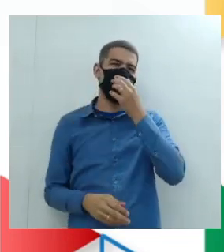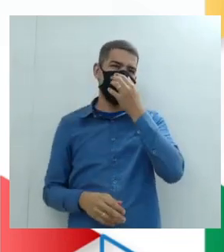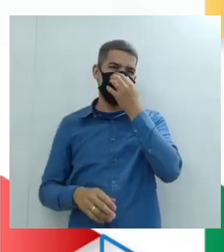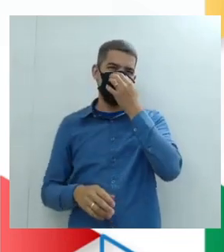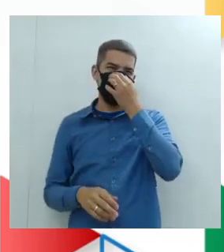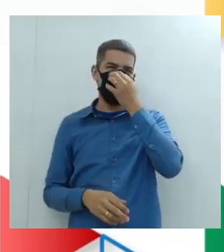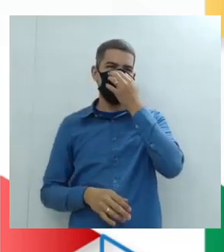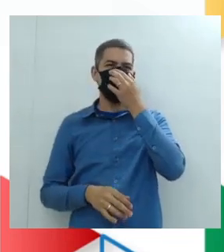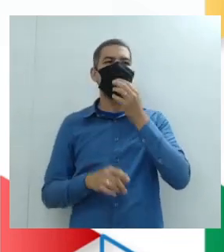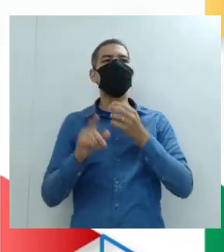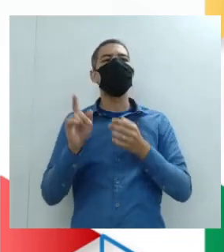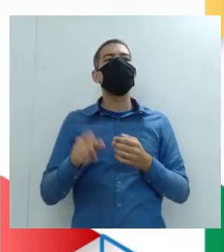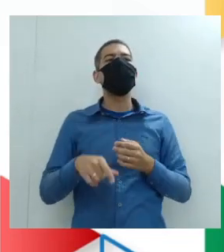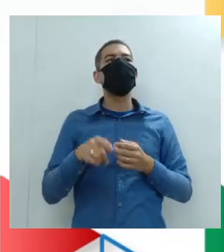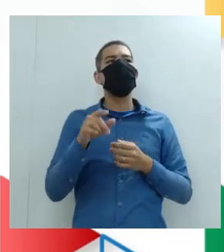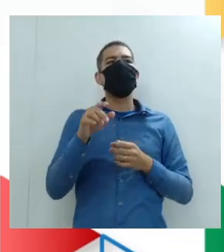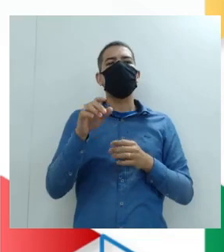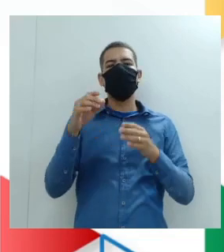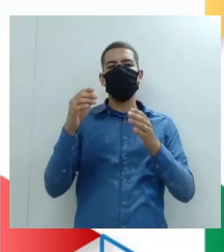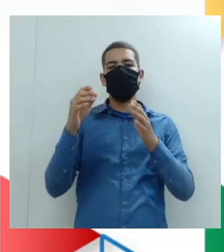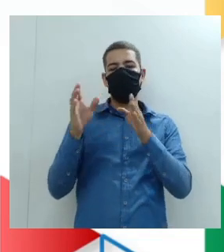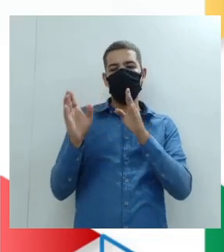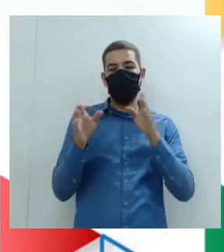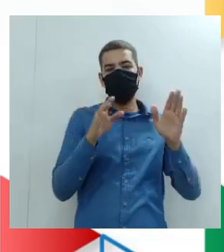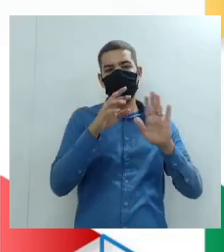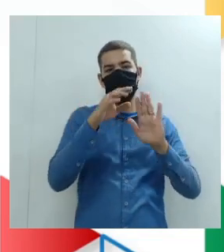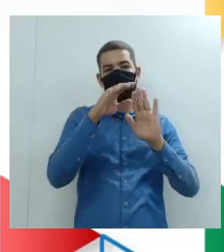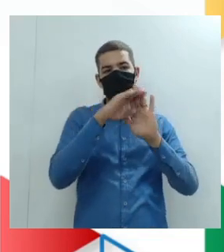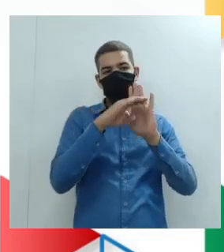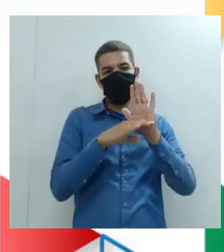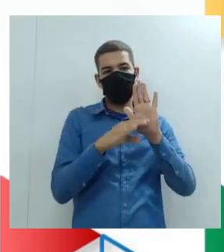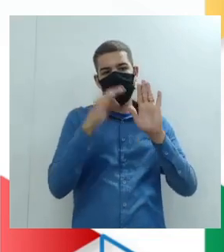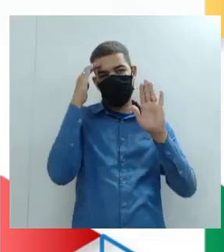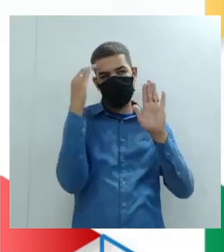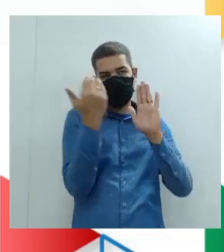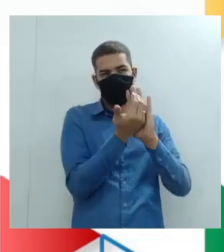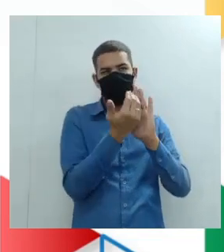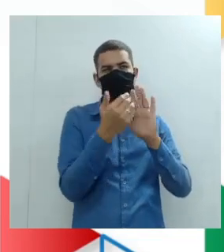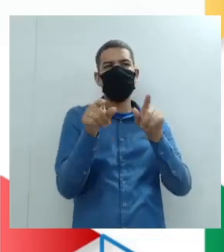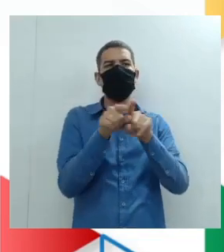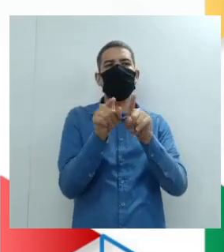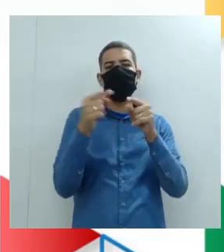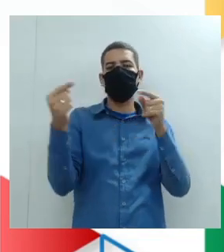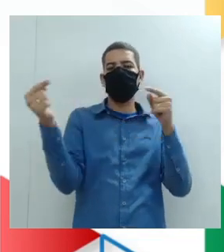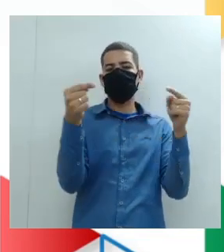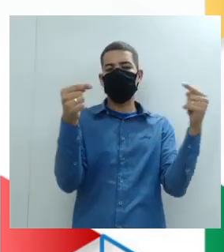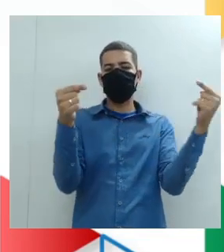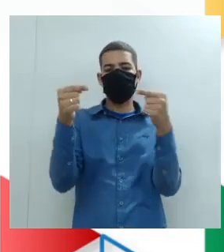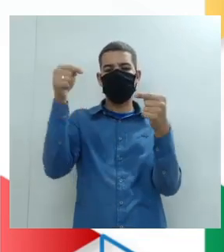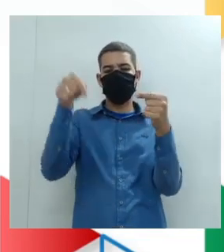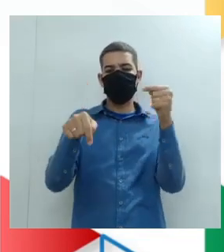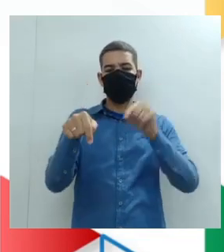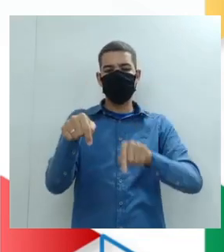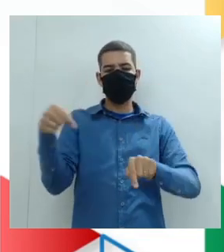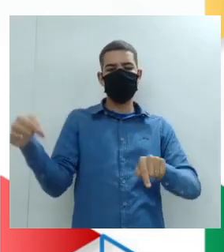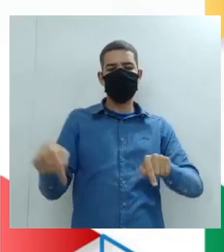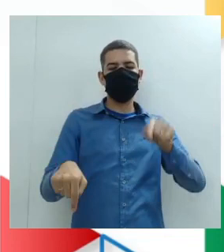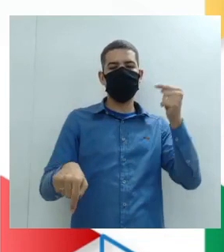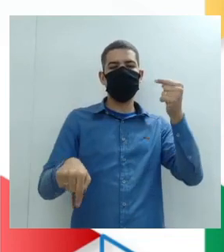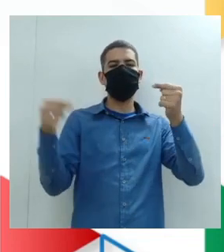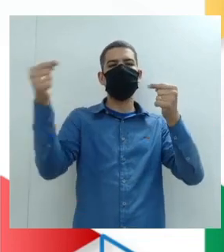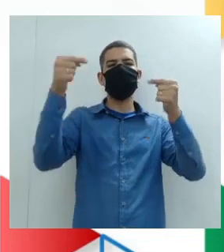símbolos são padronizados e ligados por flechas que demonstram a direção do